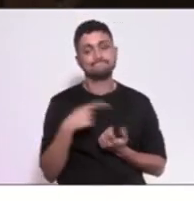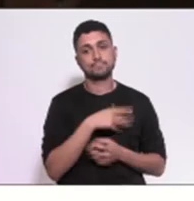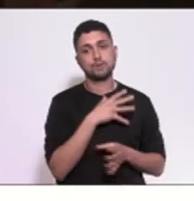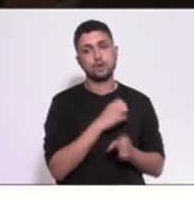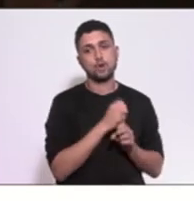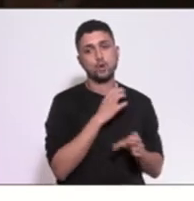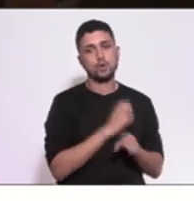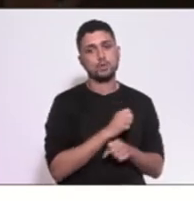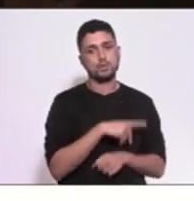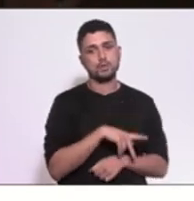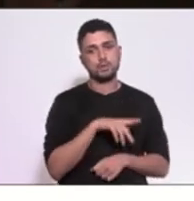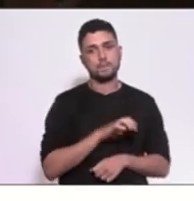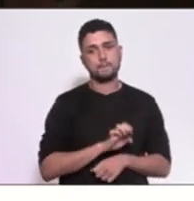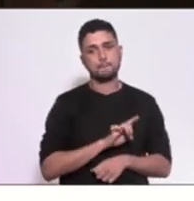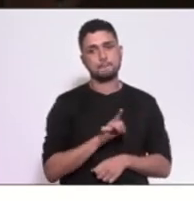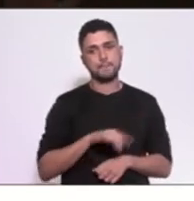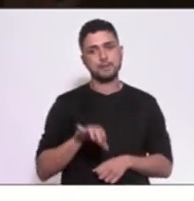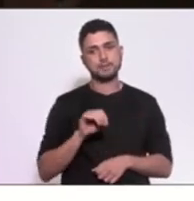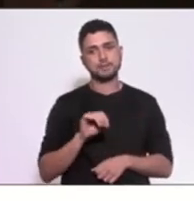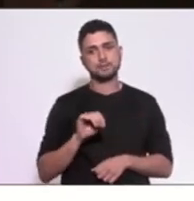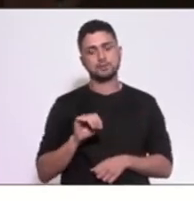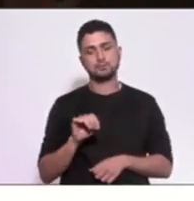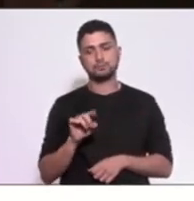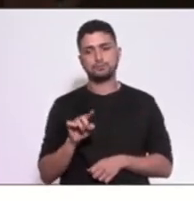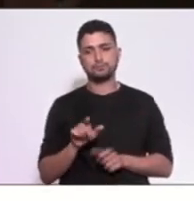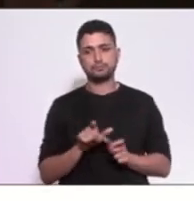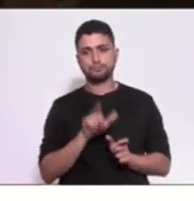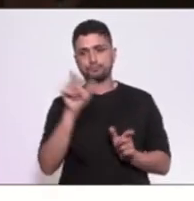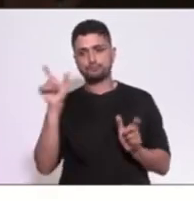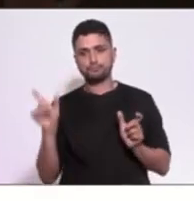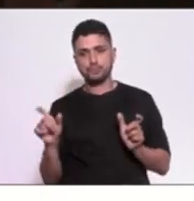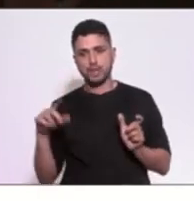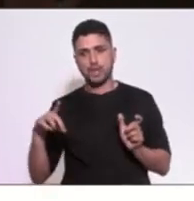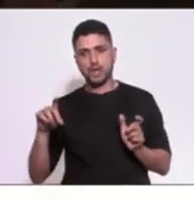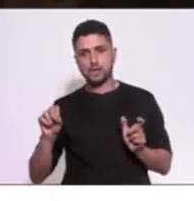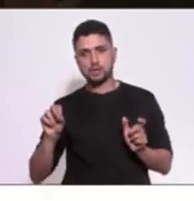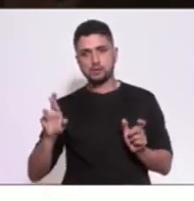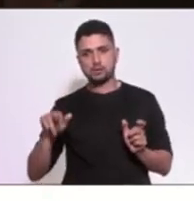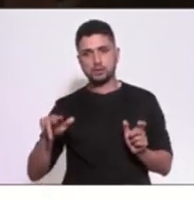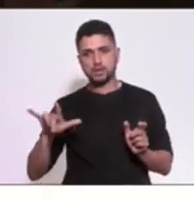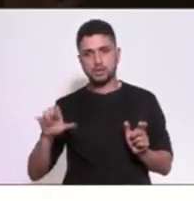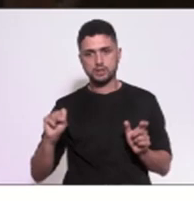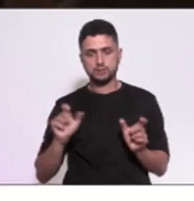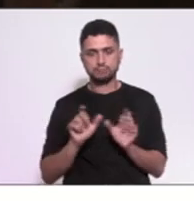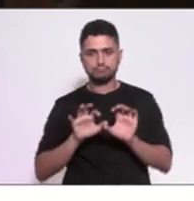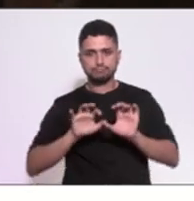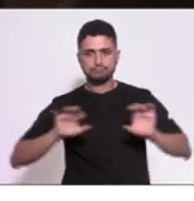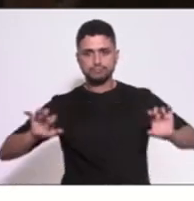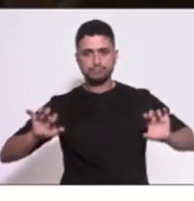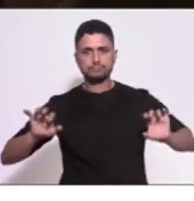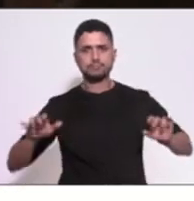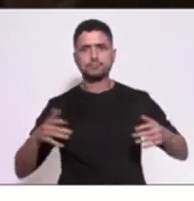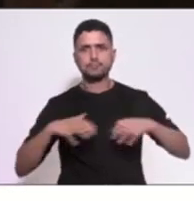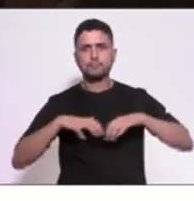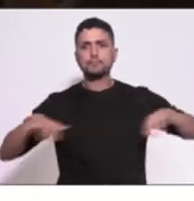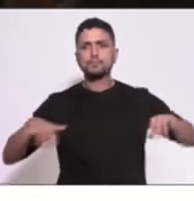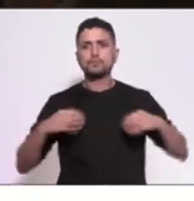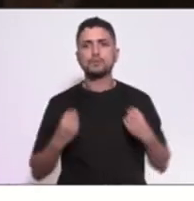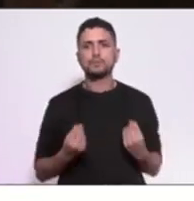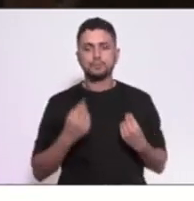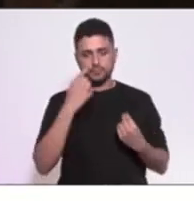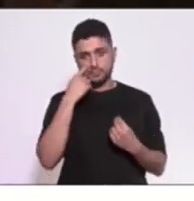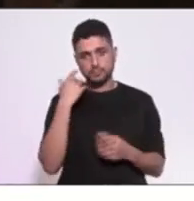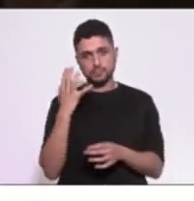Pezão com o governador Dornelles. Parece que eventual rejeição de contas do